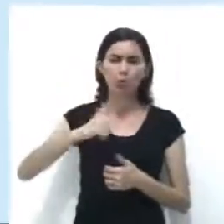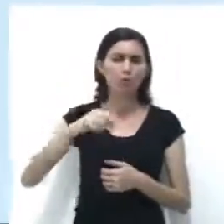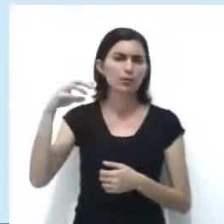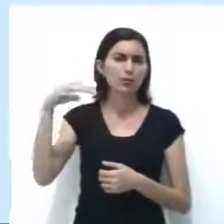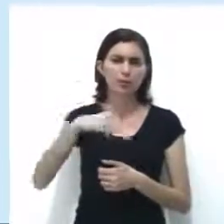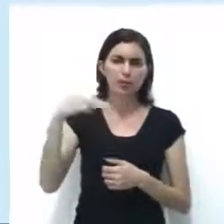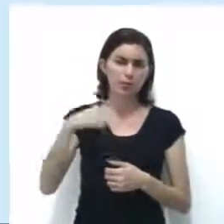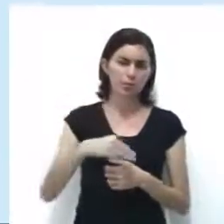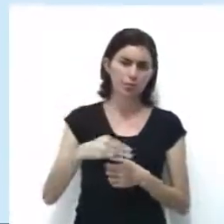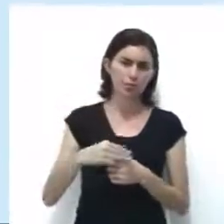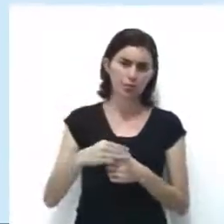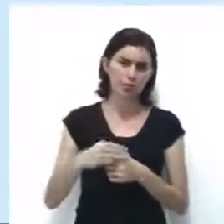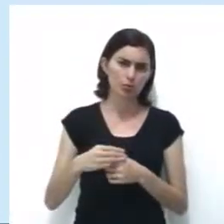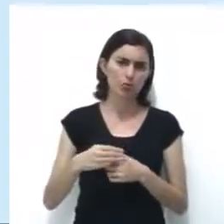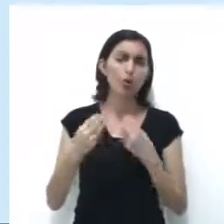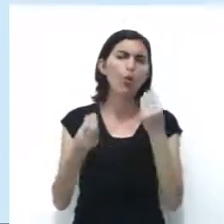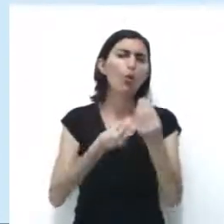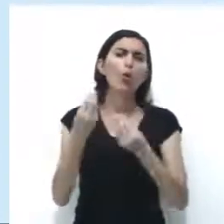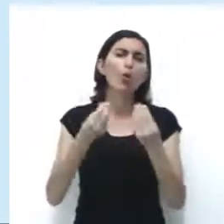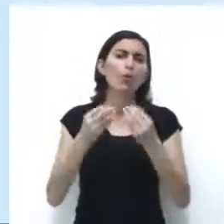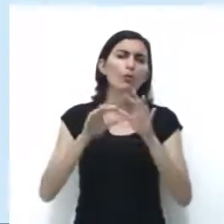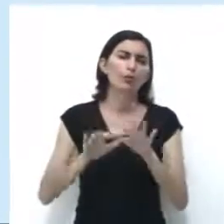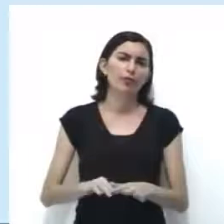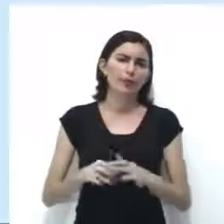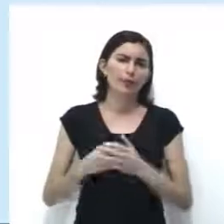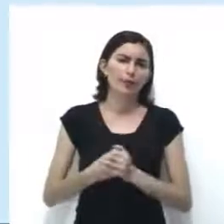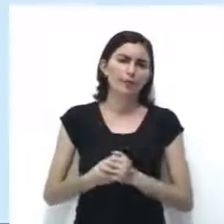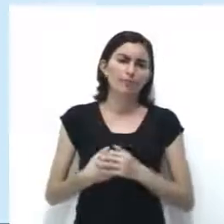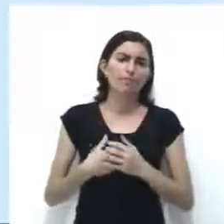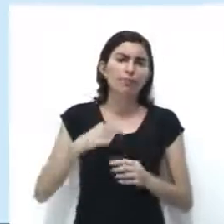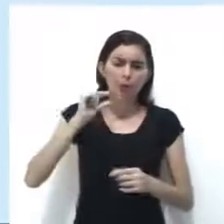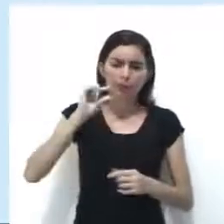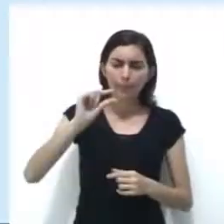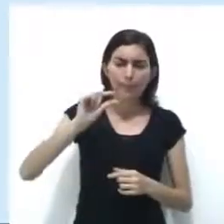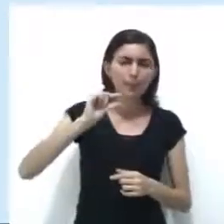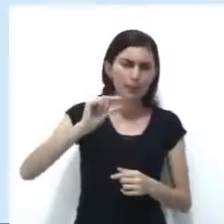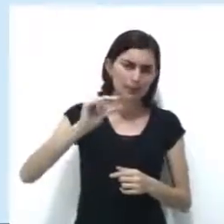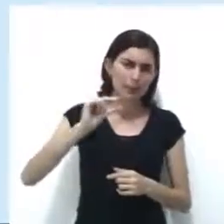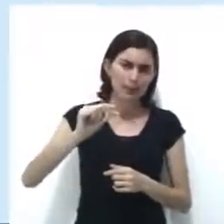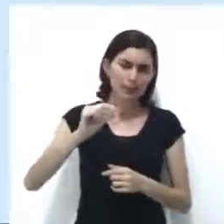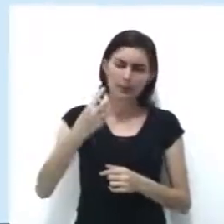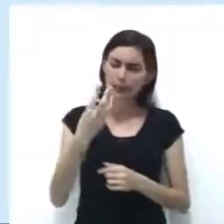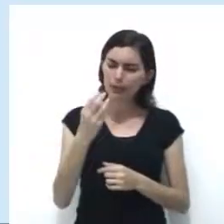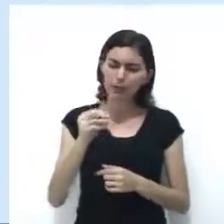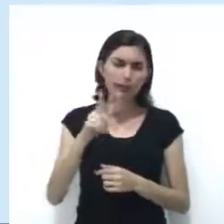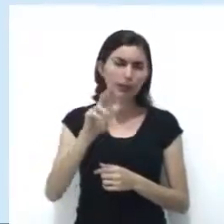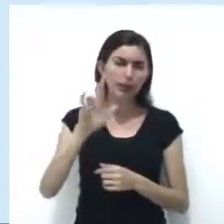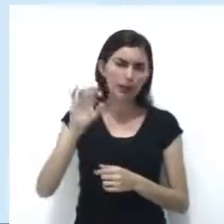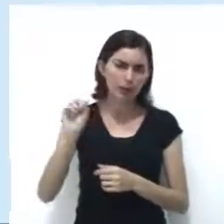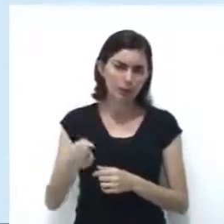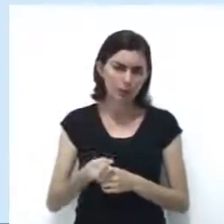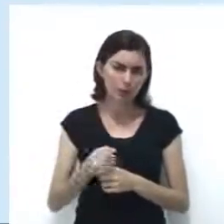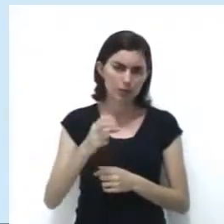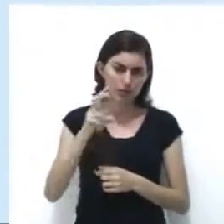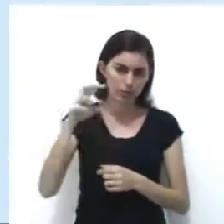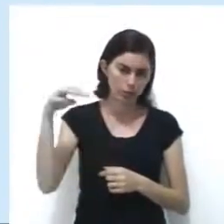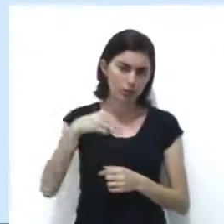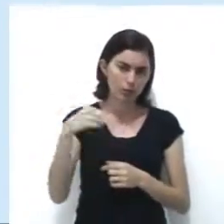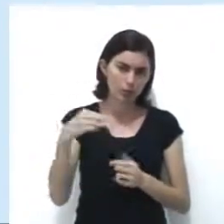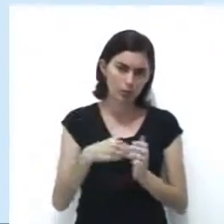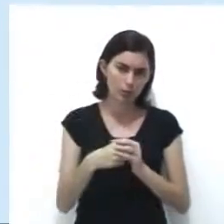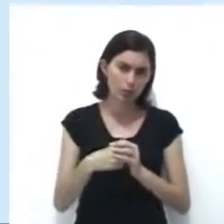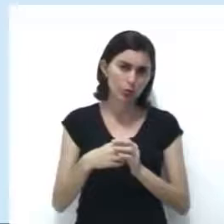11 minutos? Como que fica isso aí? Eu tenho um pedacinho ali de 30 graus,